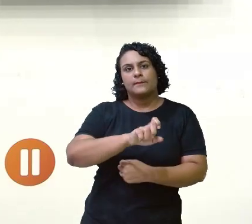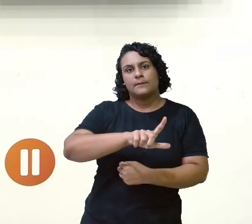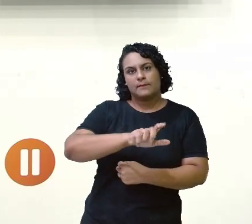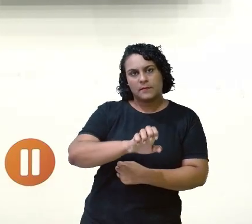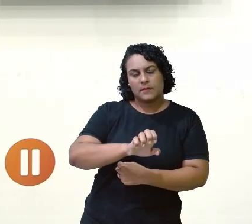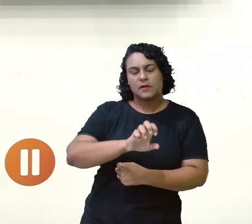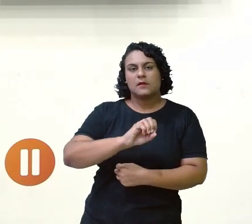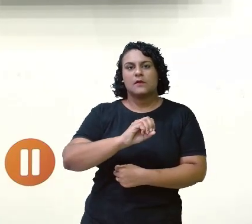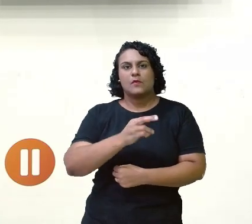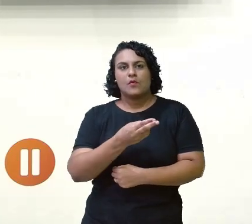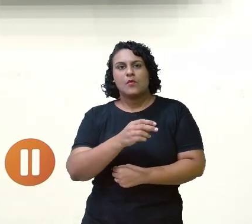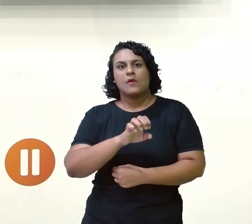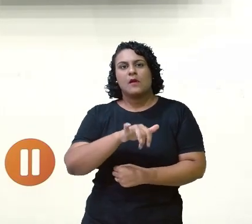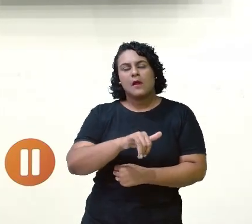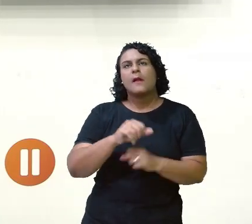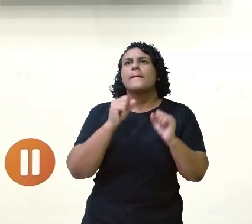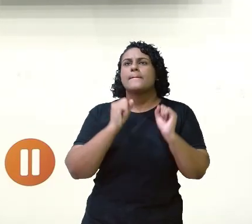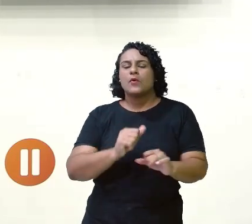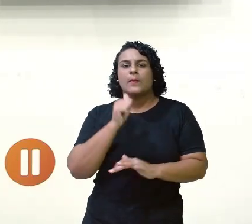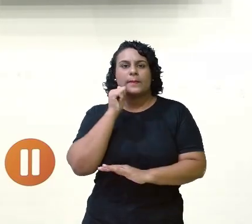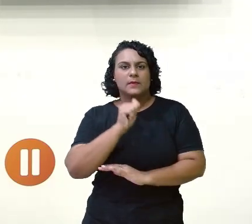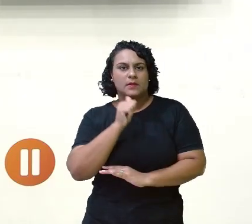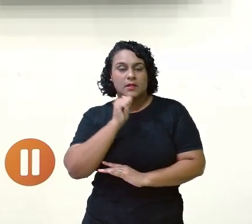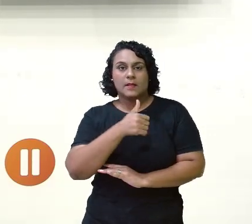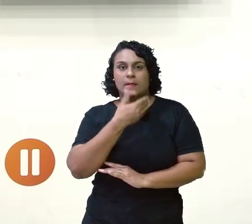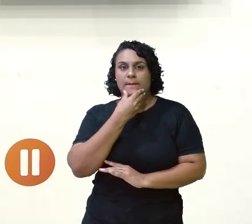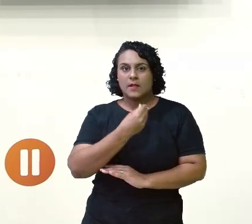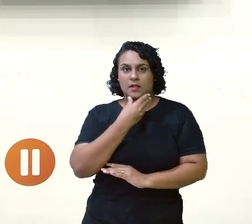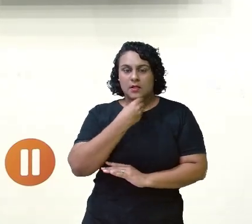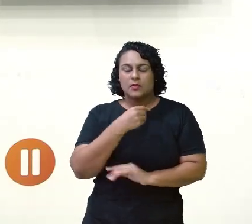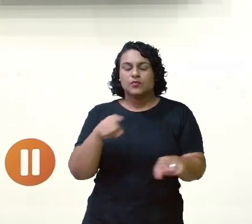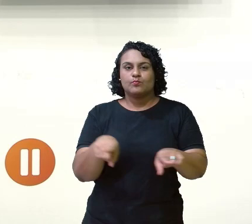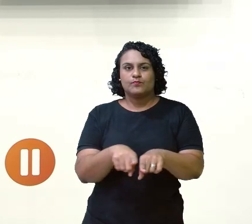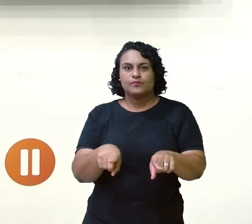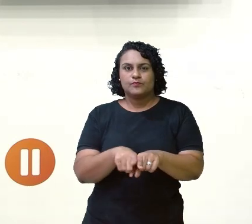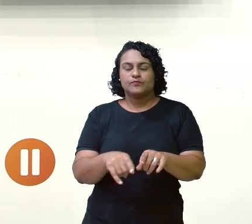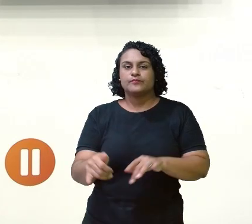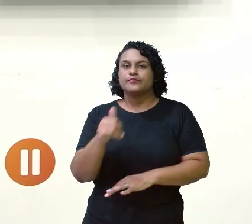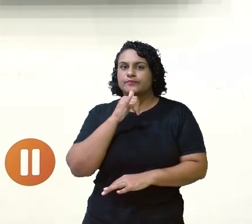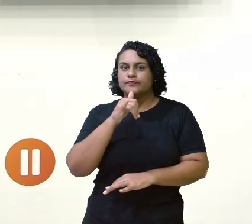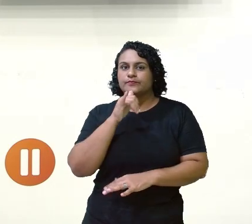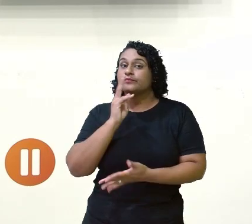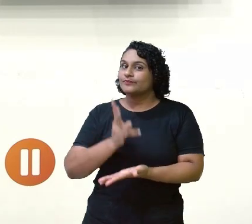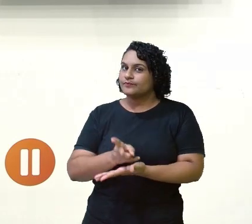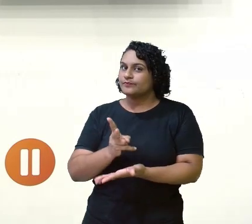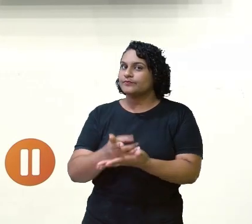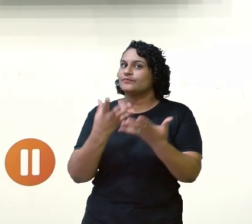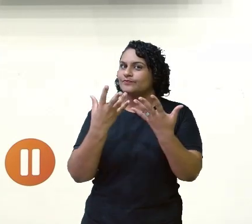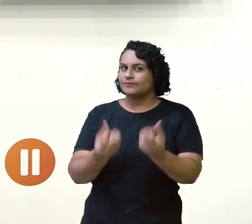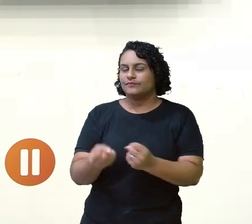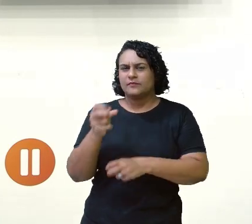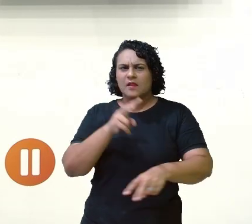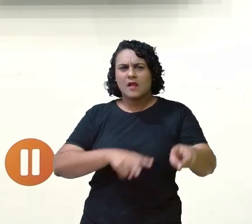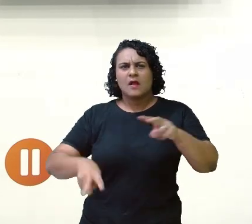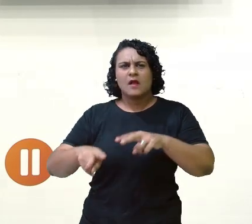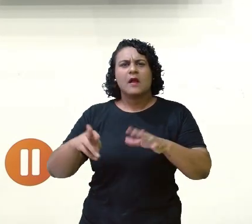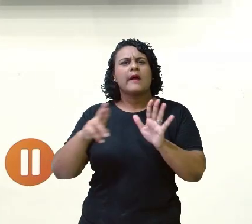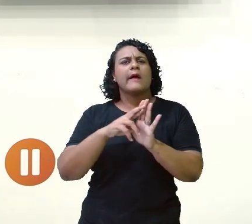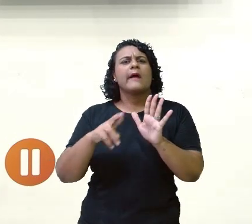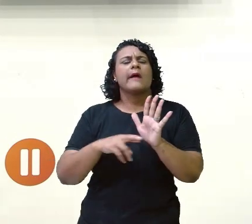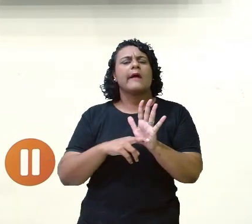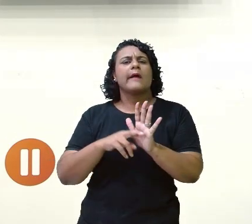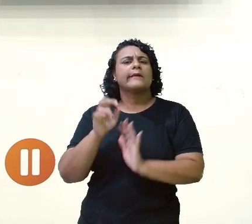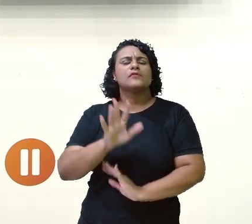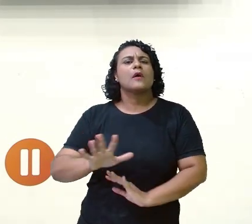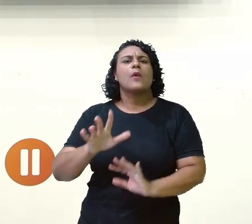se tiver menina, menino, por exemplo. Vamos dar continuidade. Observem aí, qual é a regra